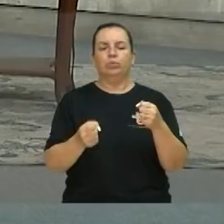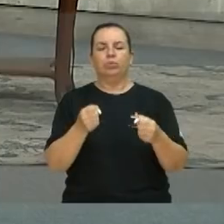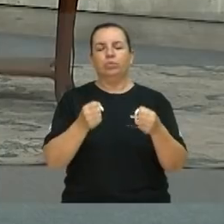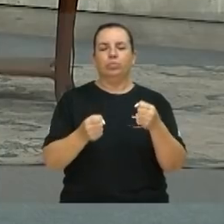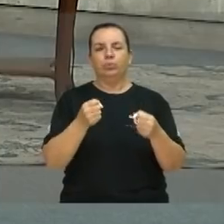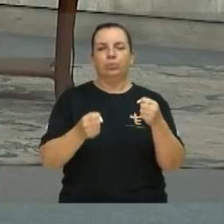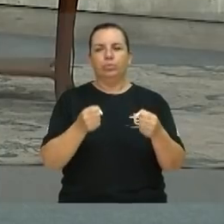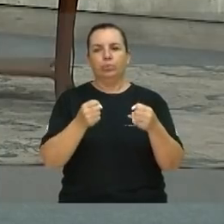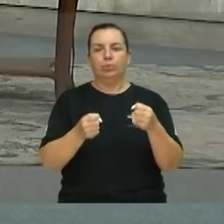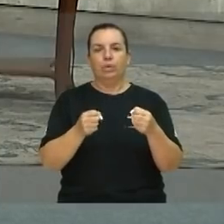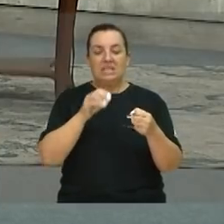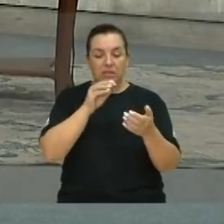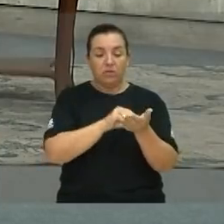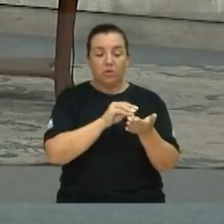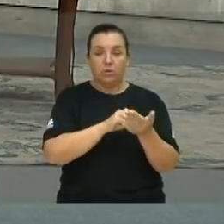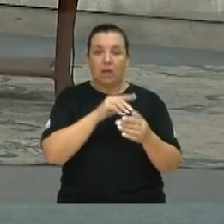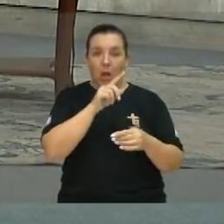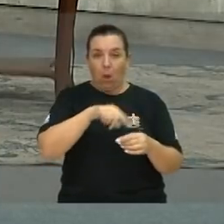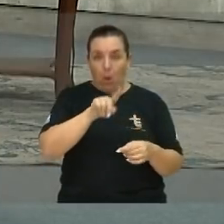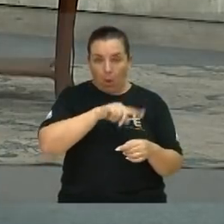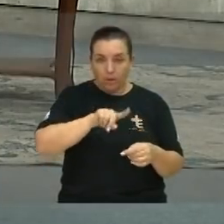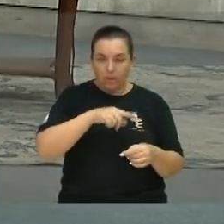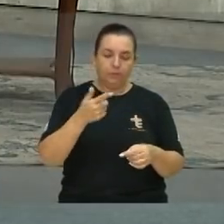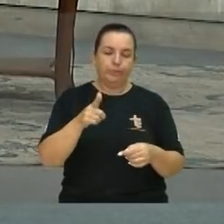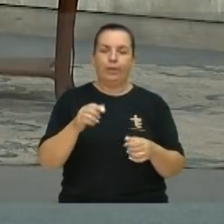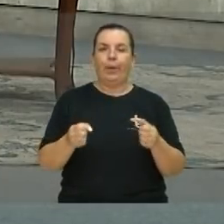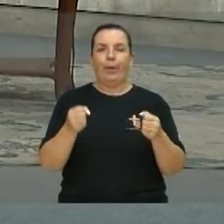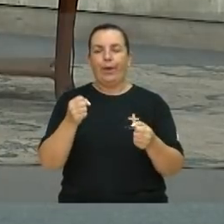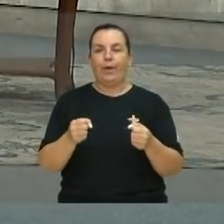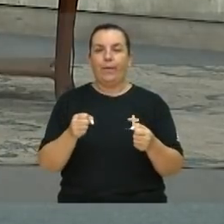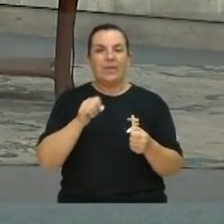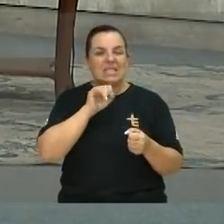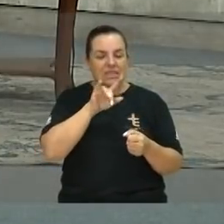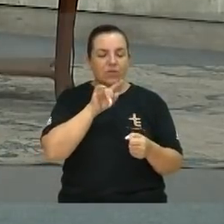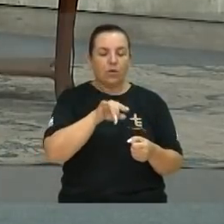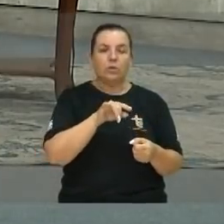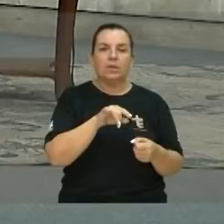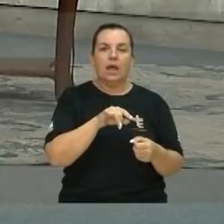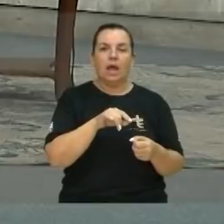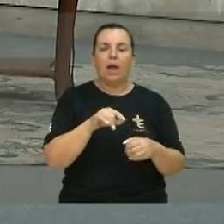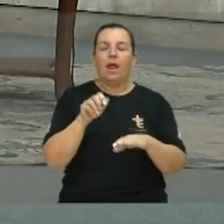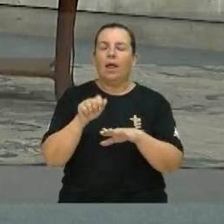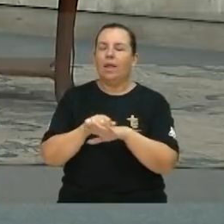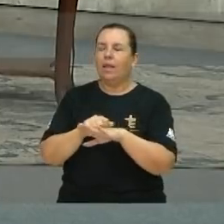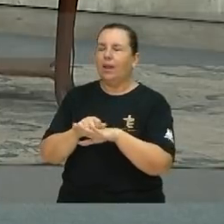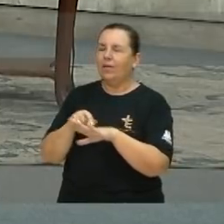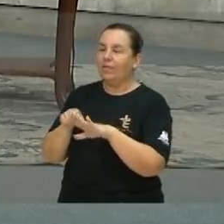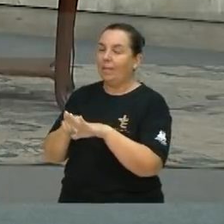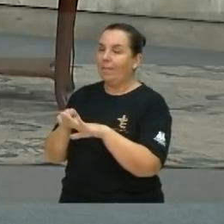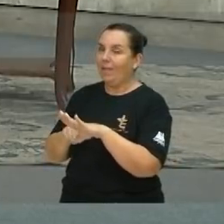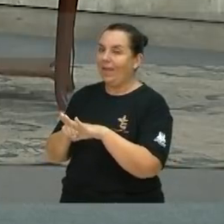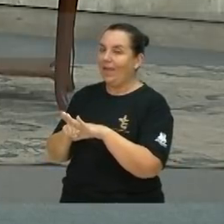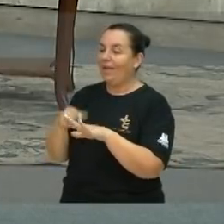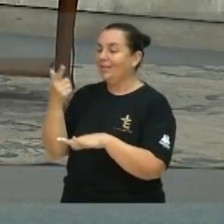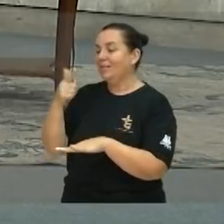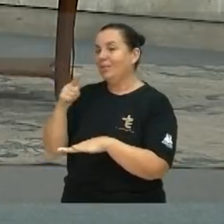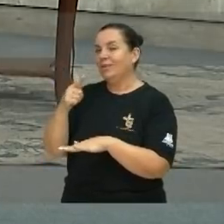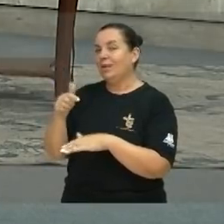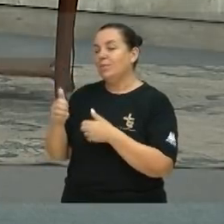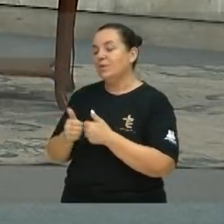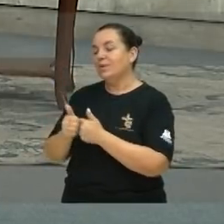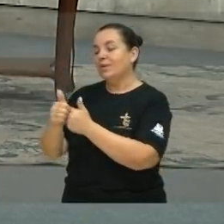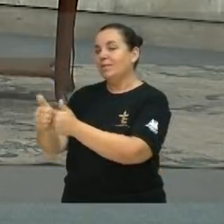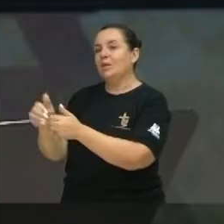rodas não temos um carro se faltar o lavapés não temos